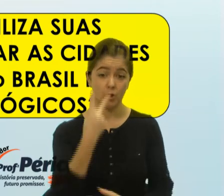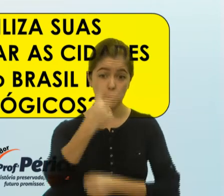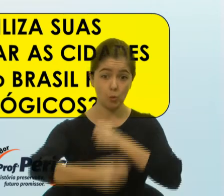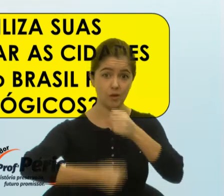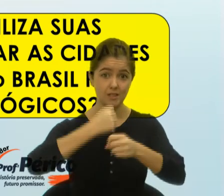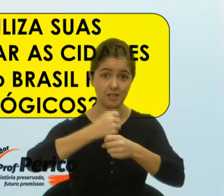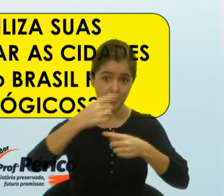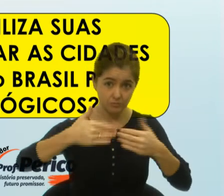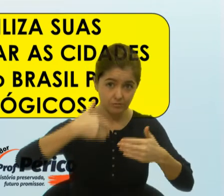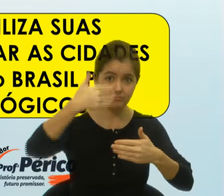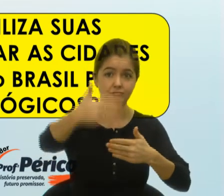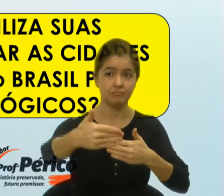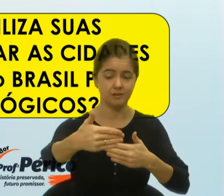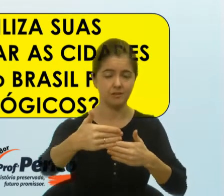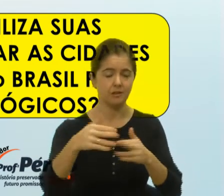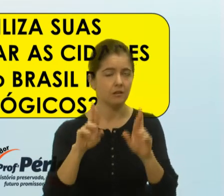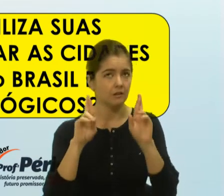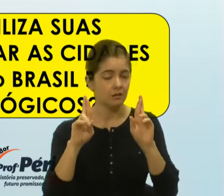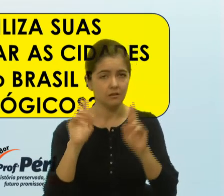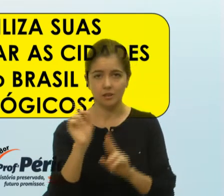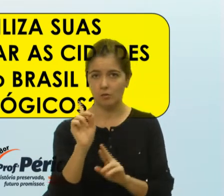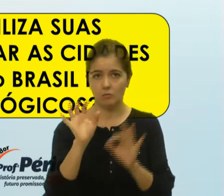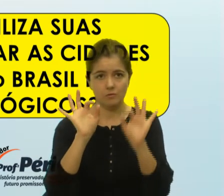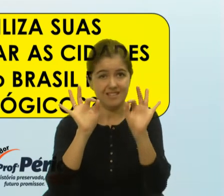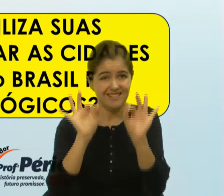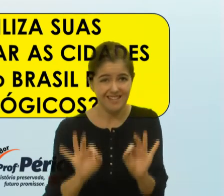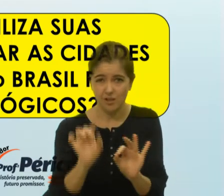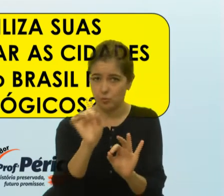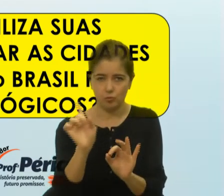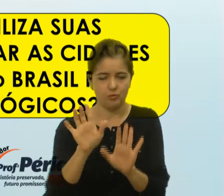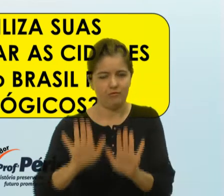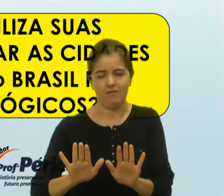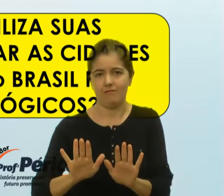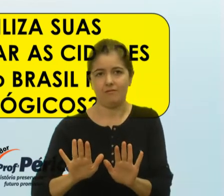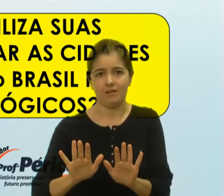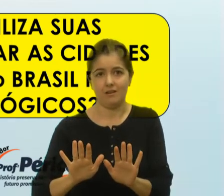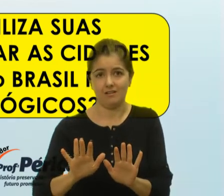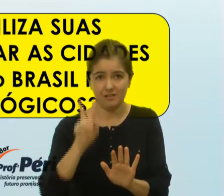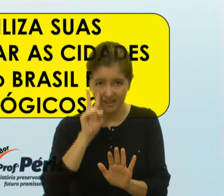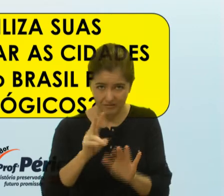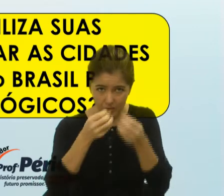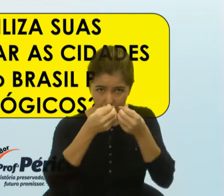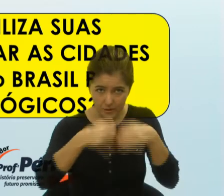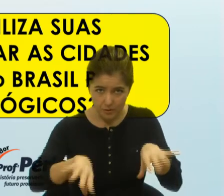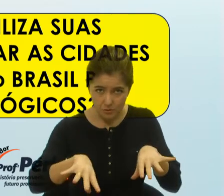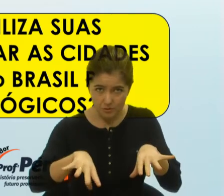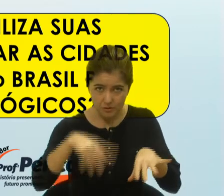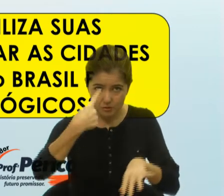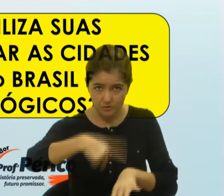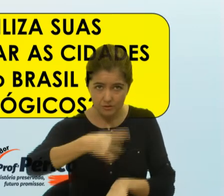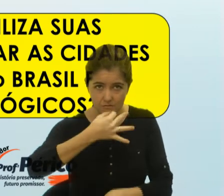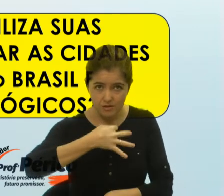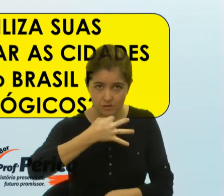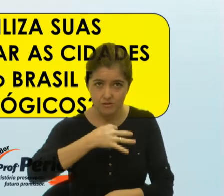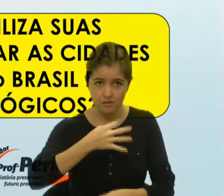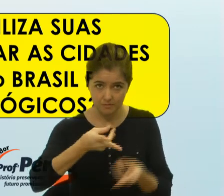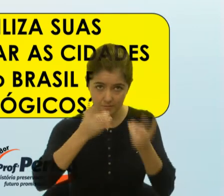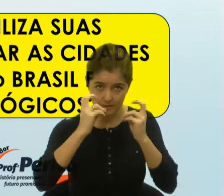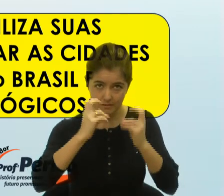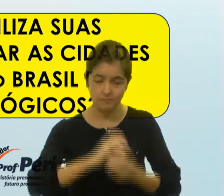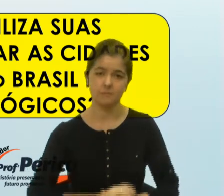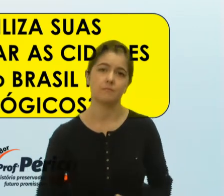com certeza o senhor não estará, mas veja o prejuízo que o senhor estará trazendo para o município de Caxias do